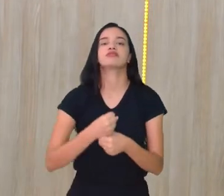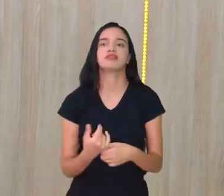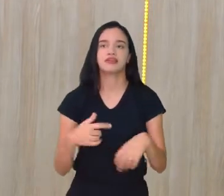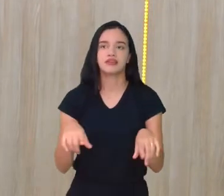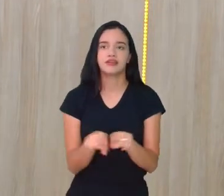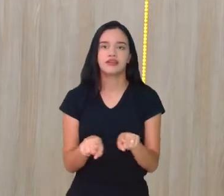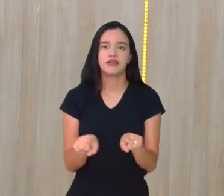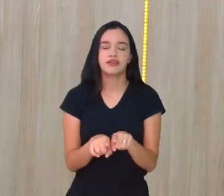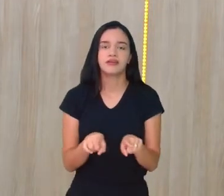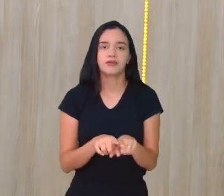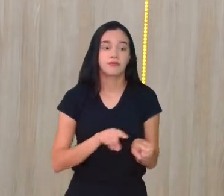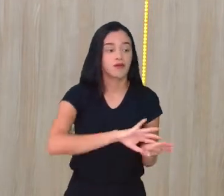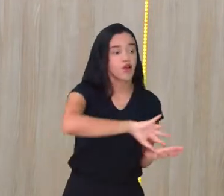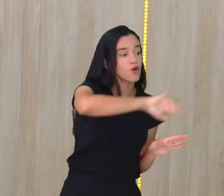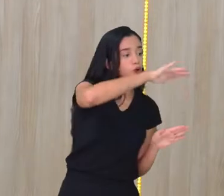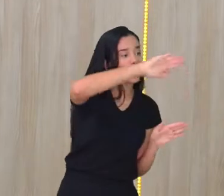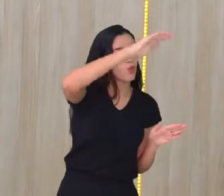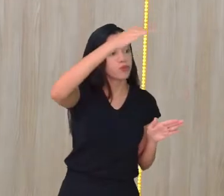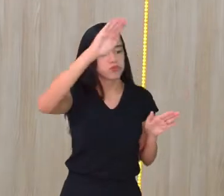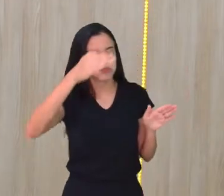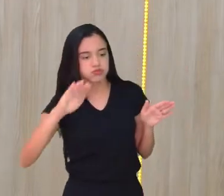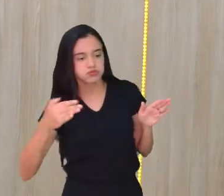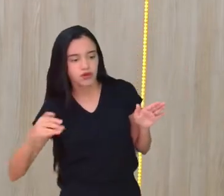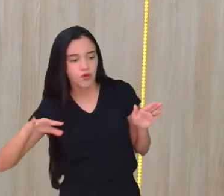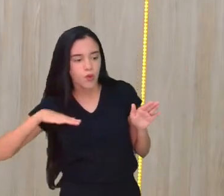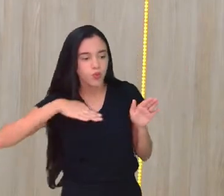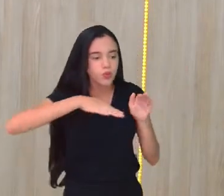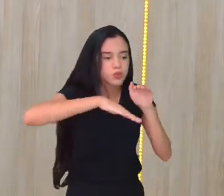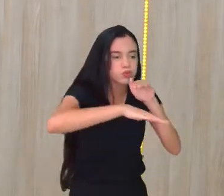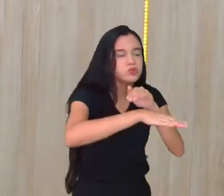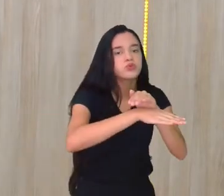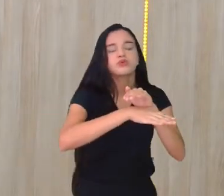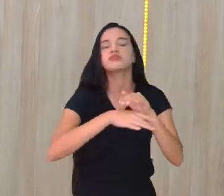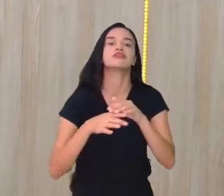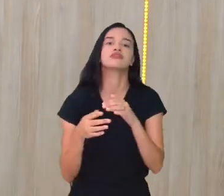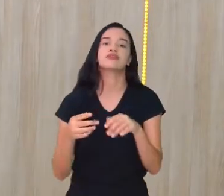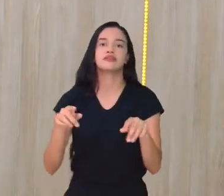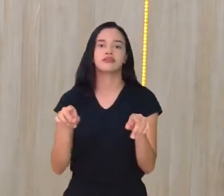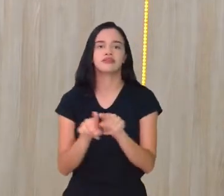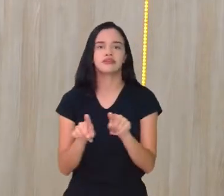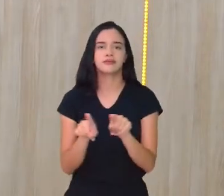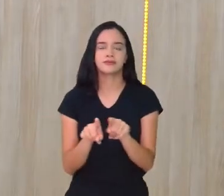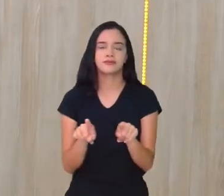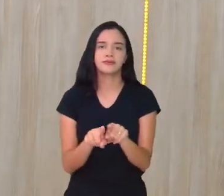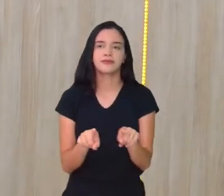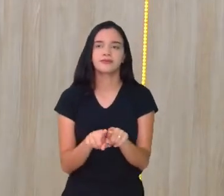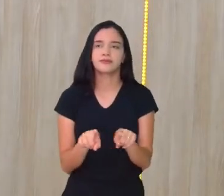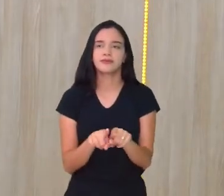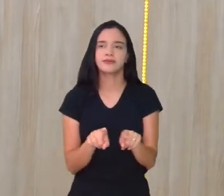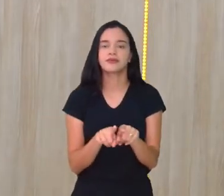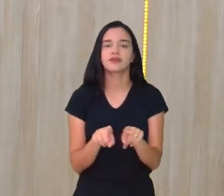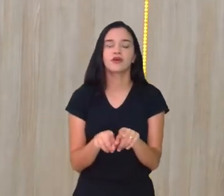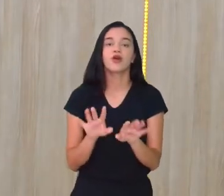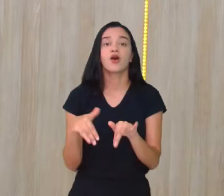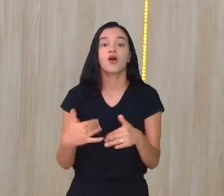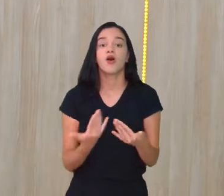perfurações de barreiras naturais, de relevo. Também aqui, ó, lançamento de resíduos